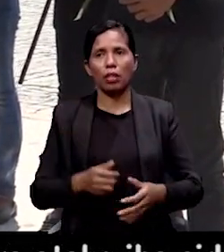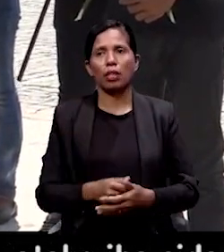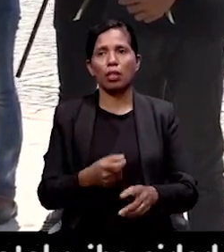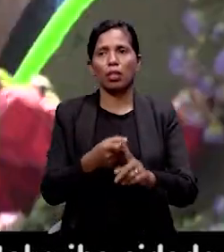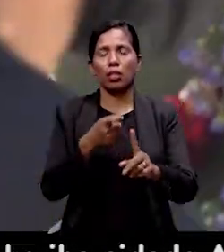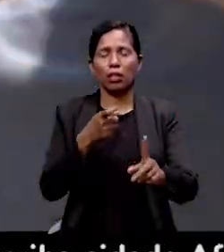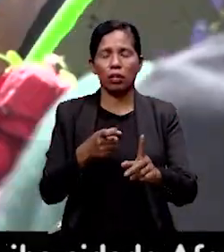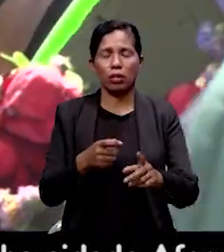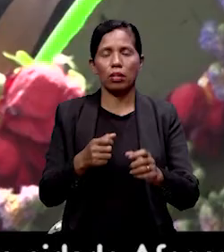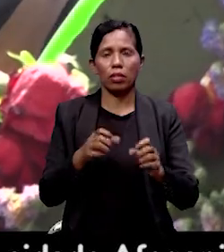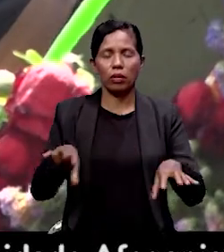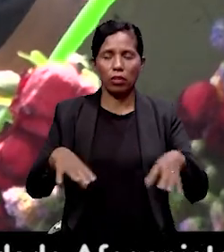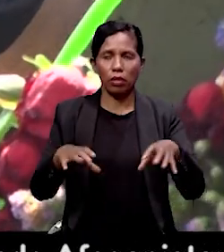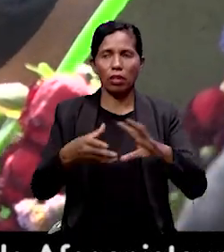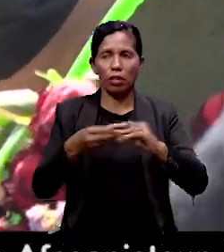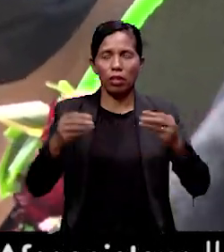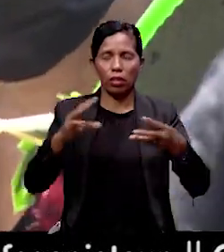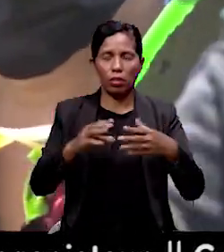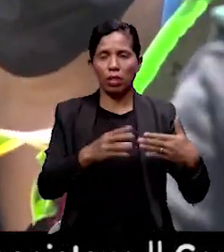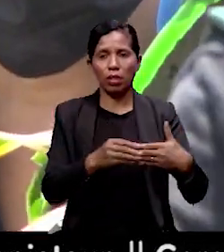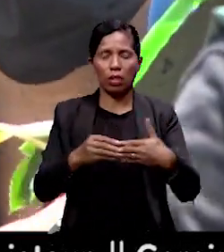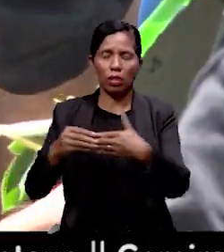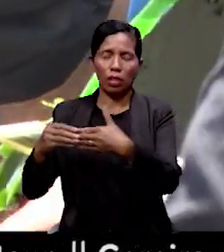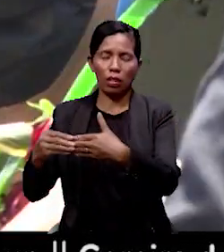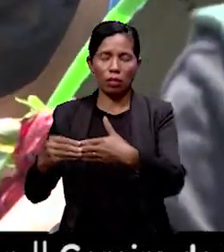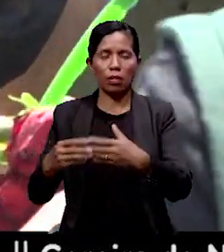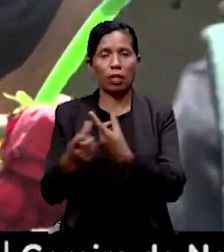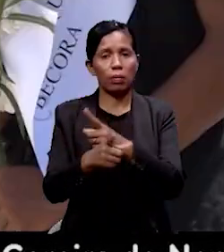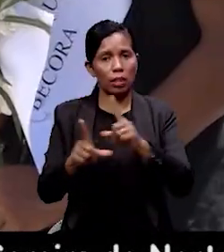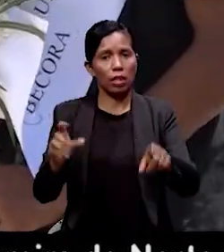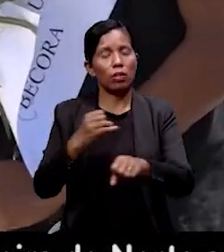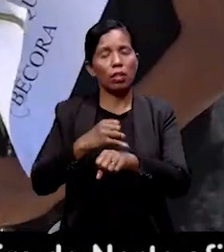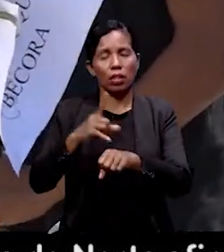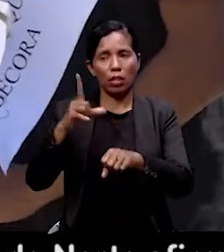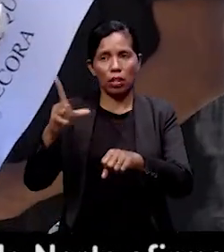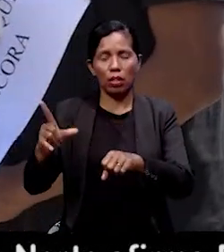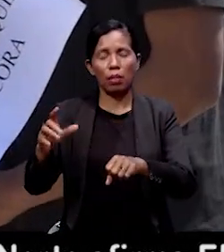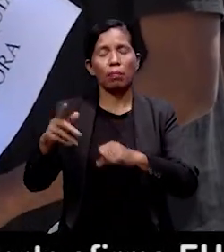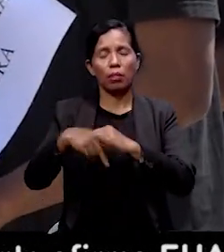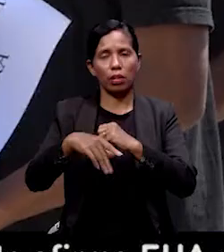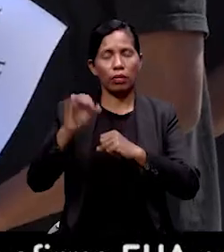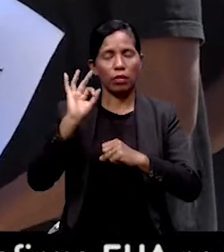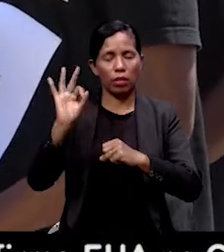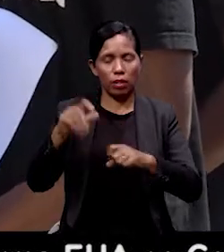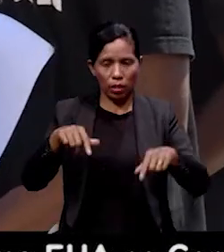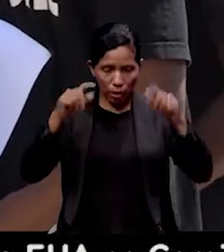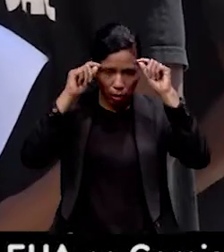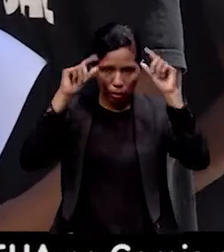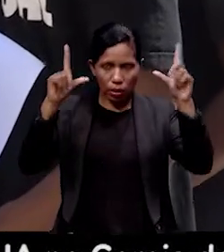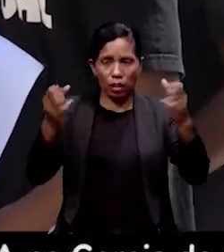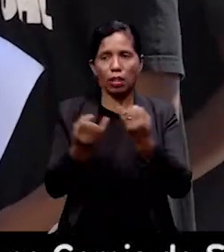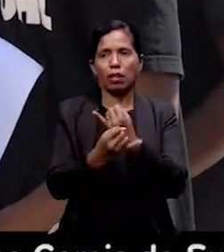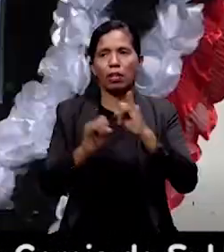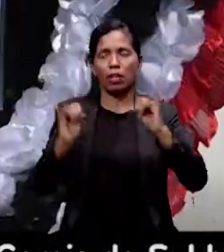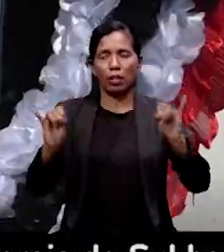seu papel histórico na liderança da luta pela libertação nacional, a Frente Revolucionária do Timor-Leste